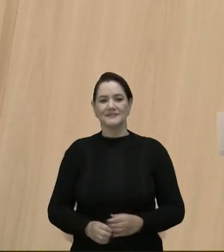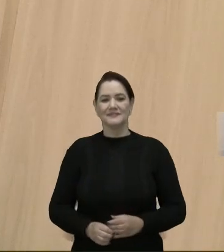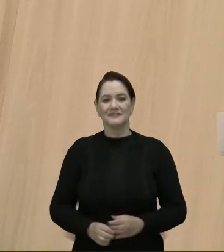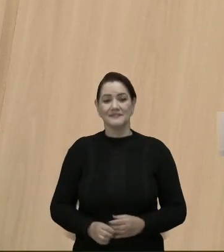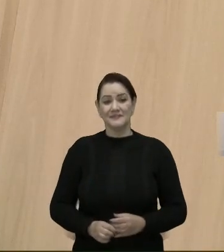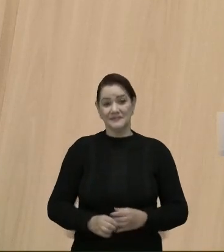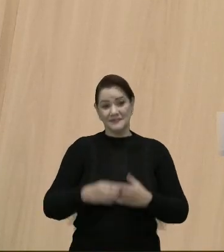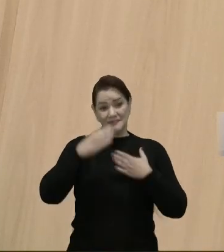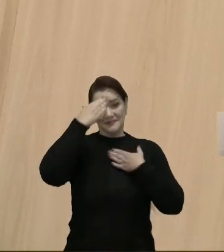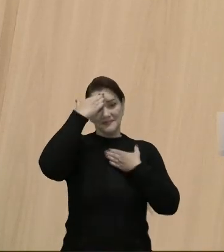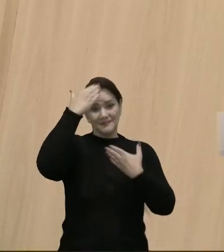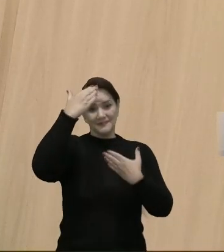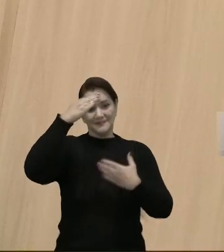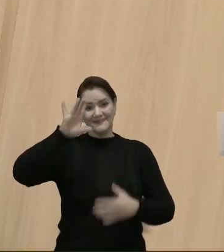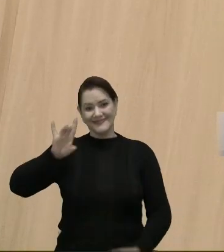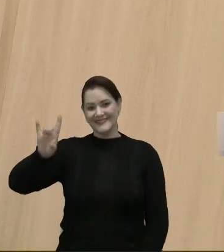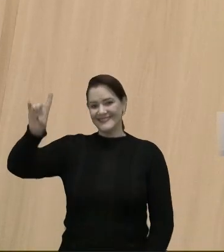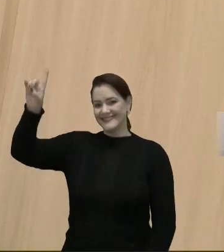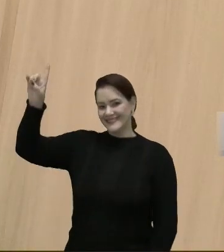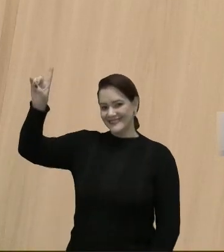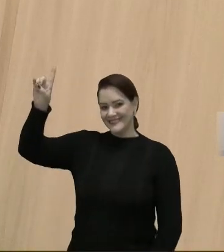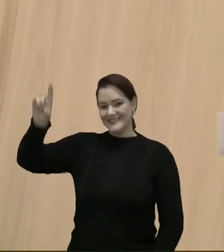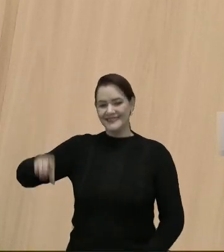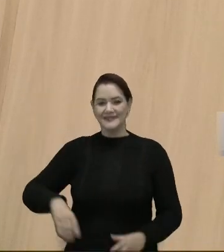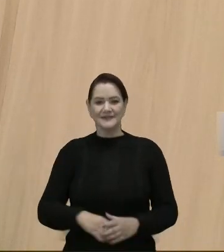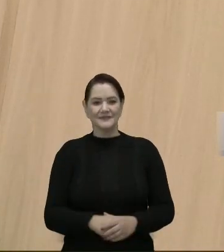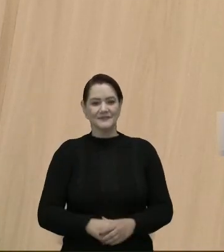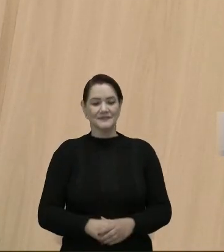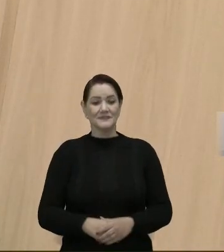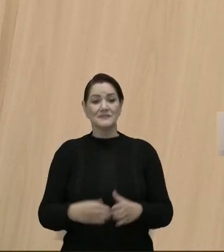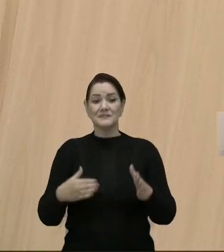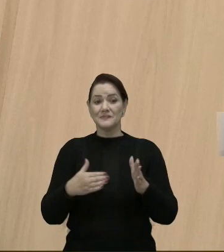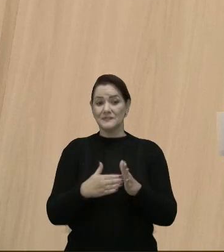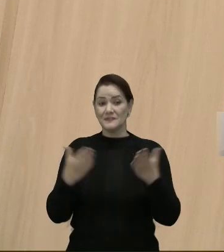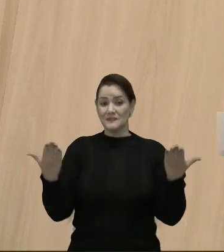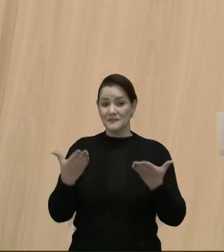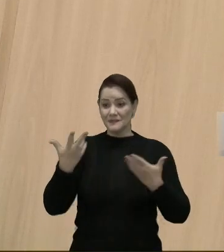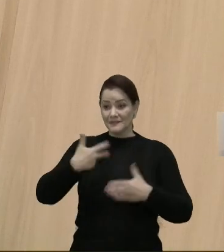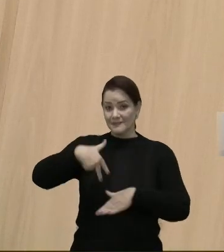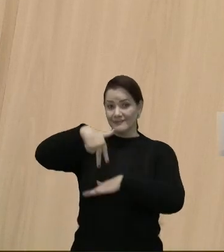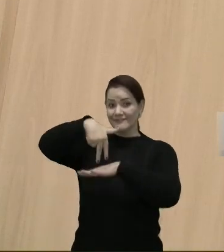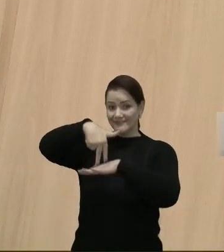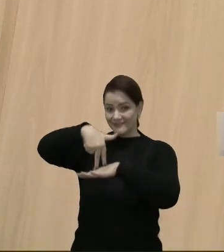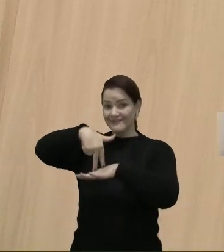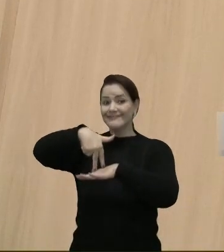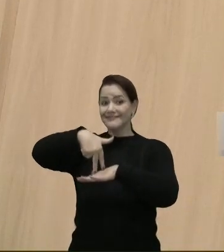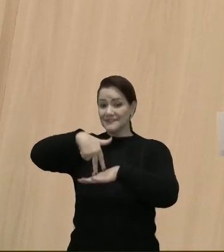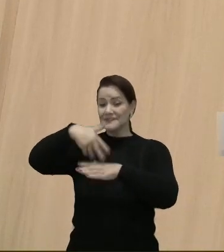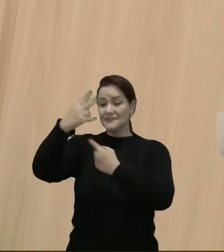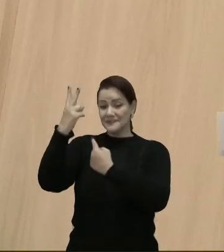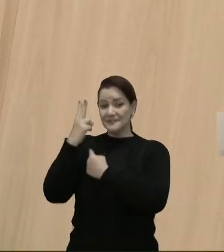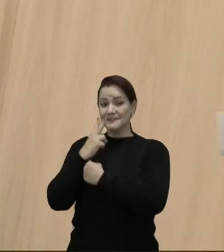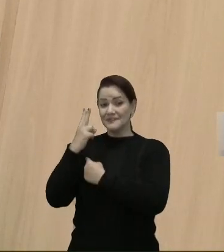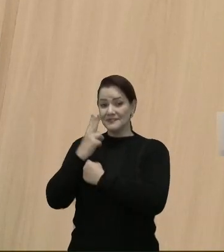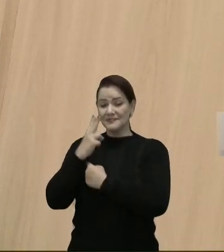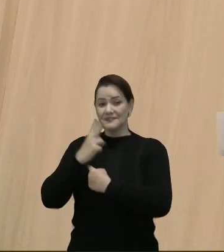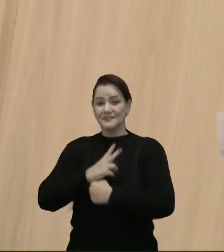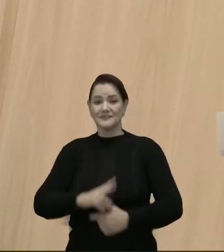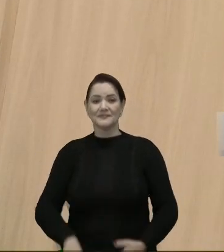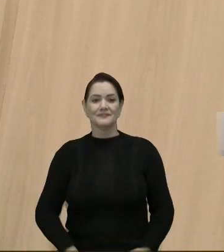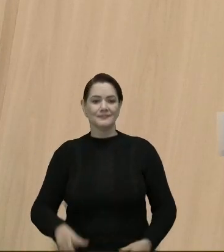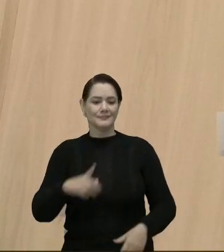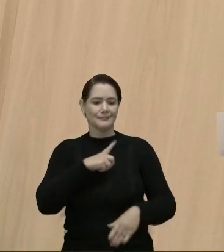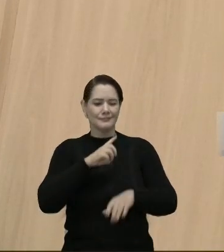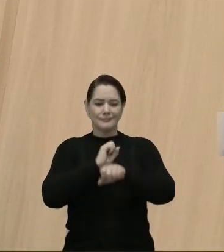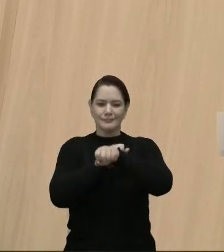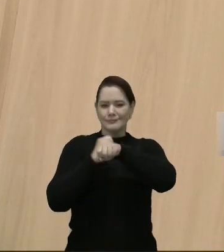Eu quero agradecer a Deus que até aqui nos manteve de pé, né? Passamos por